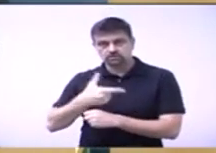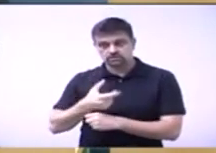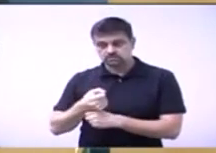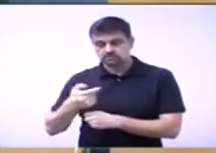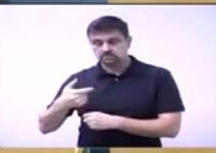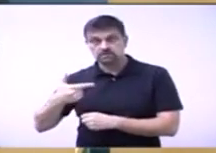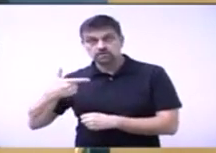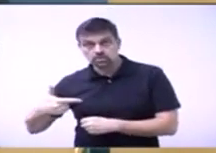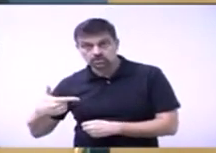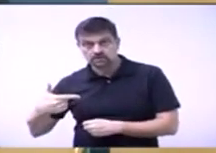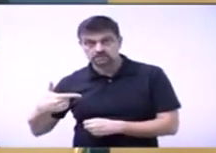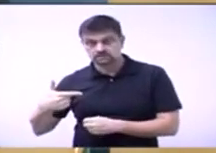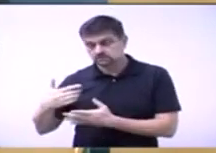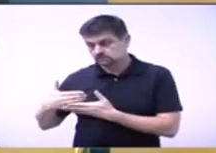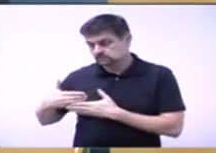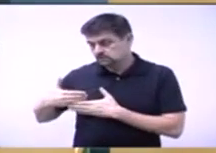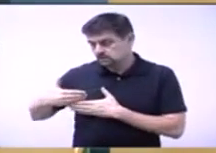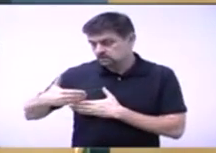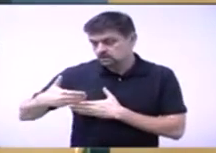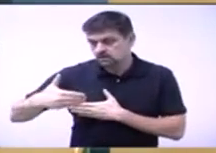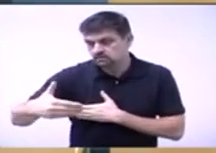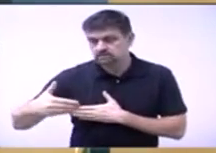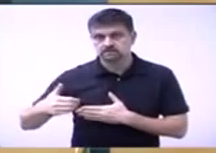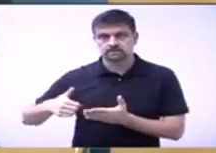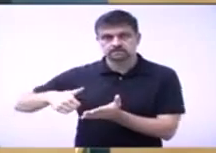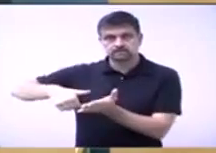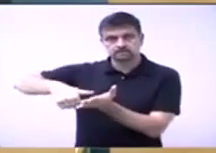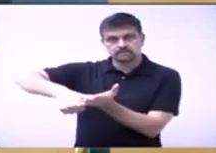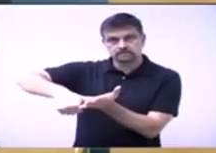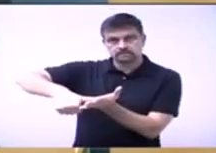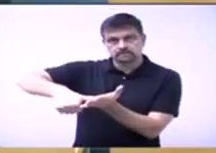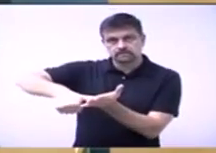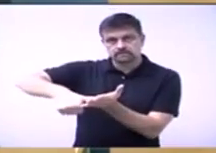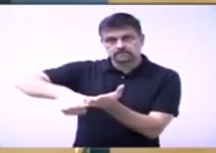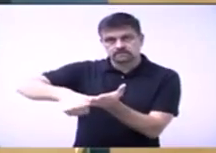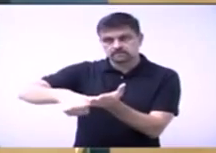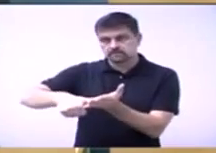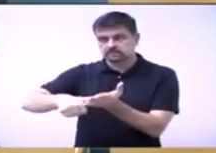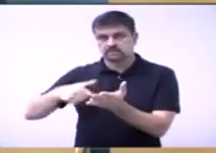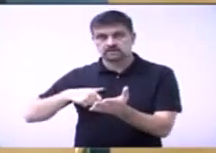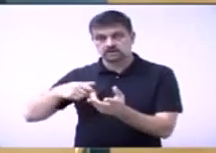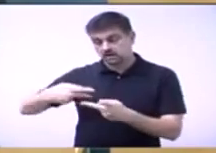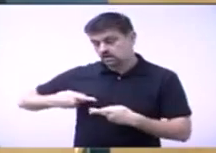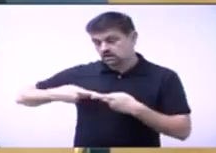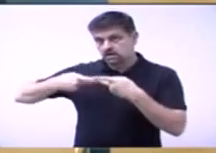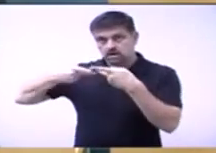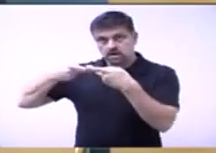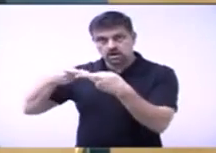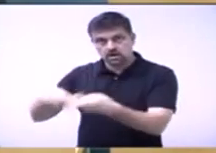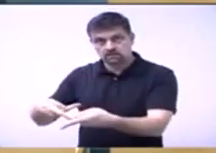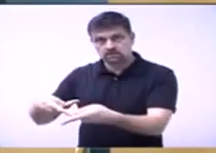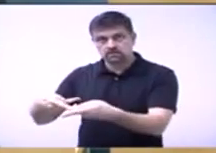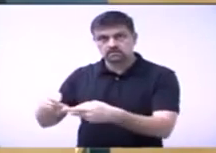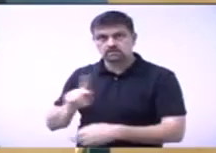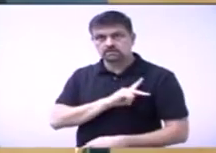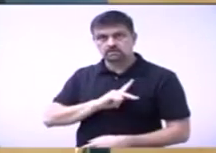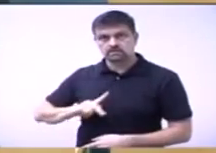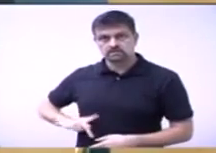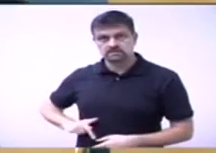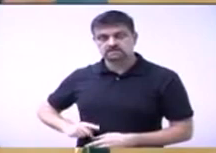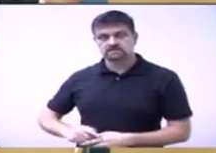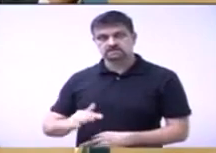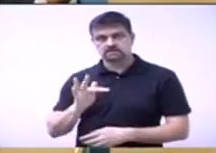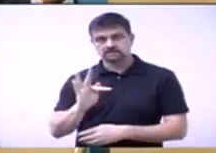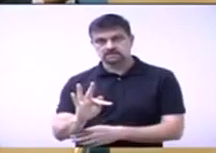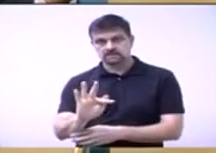2002, quando me filiei, na época, a convite do atual presidente da época, o